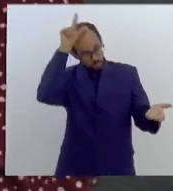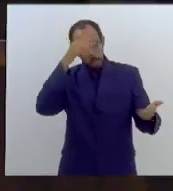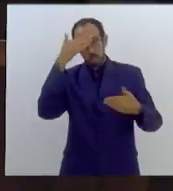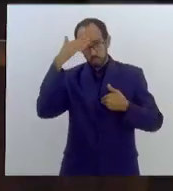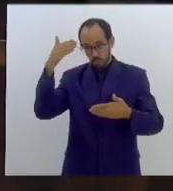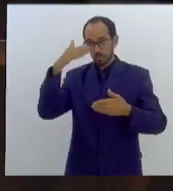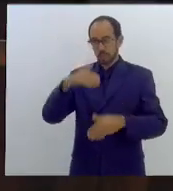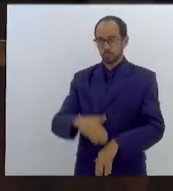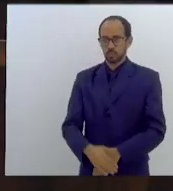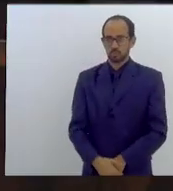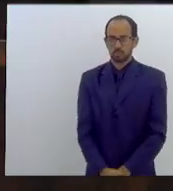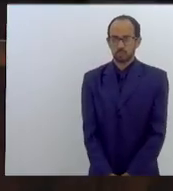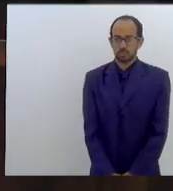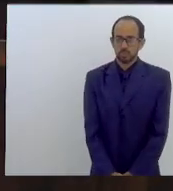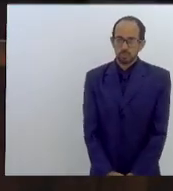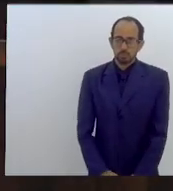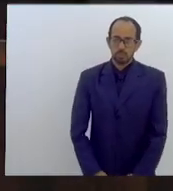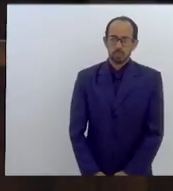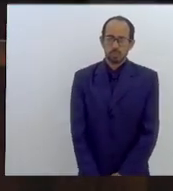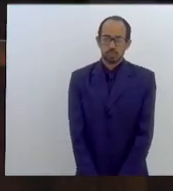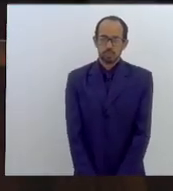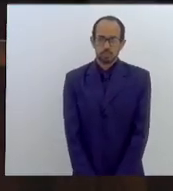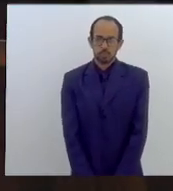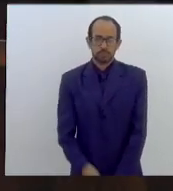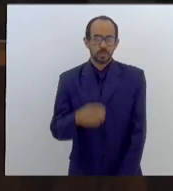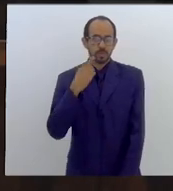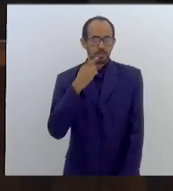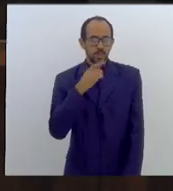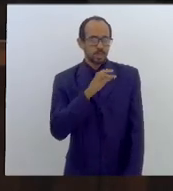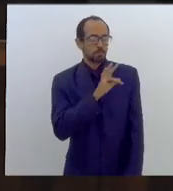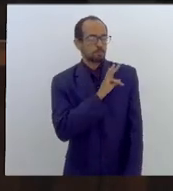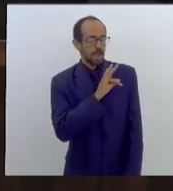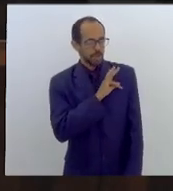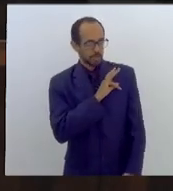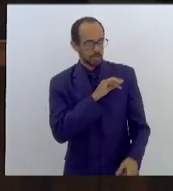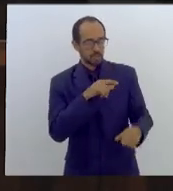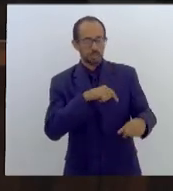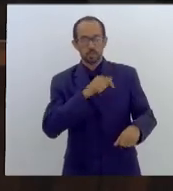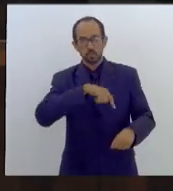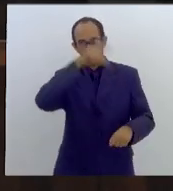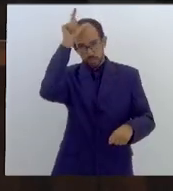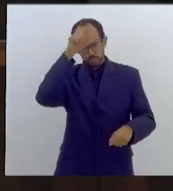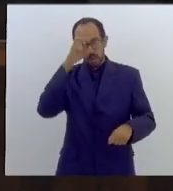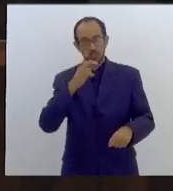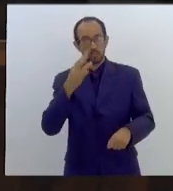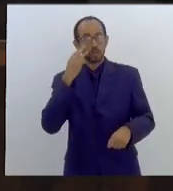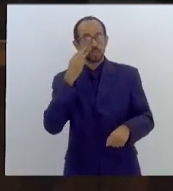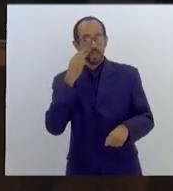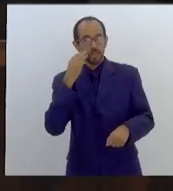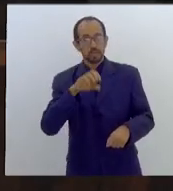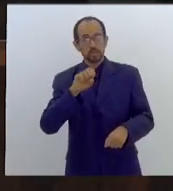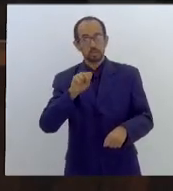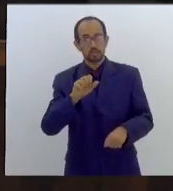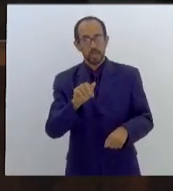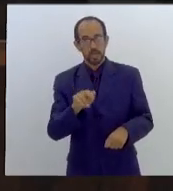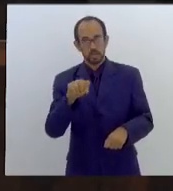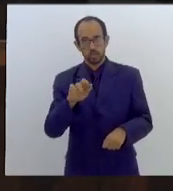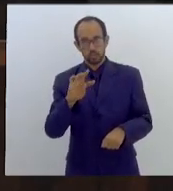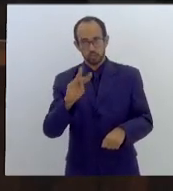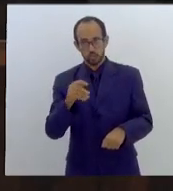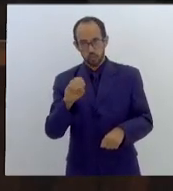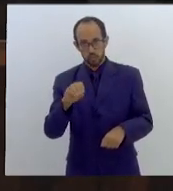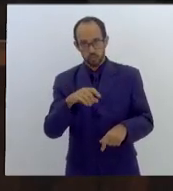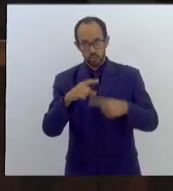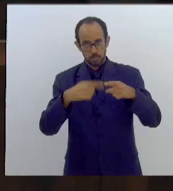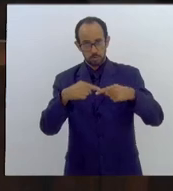obrigado. Eu, deputada Marta, escrita, deputado Luiz, deputado Valdeque e o deputado Serginho. Depois vamos